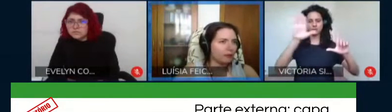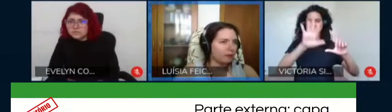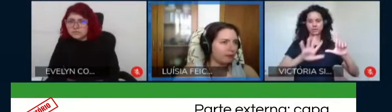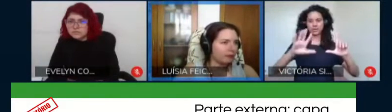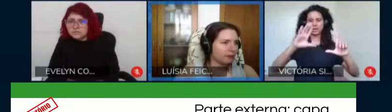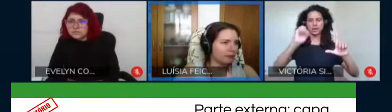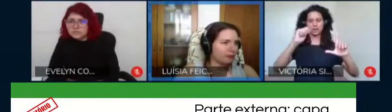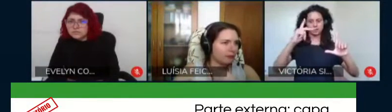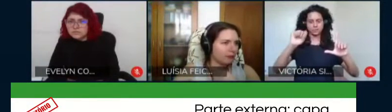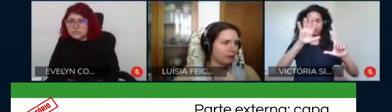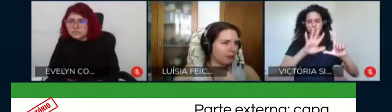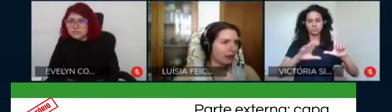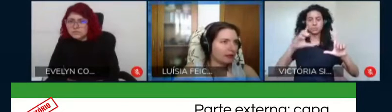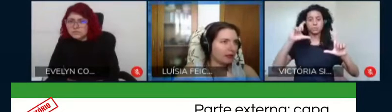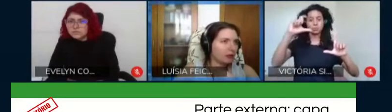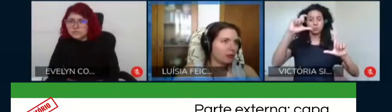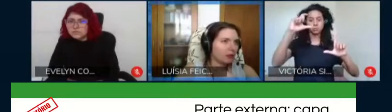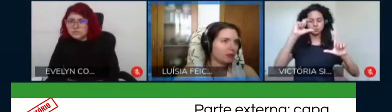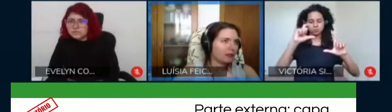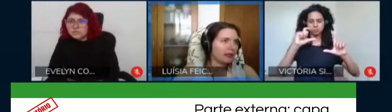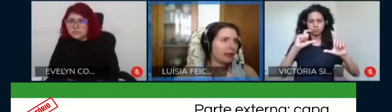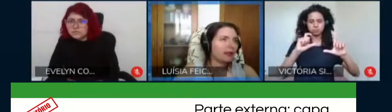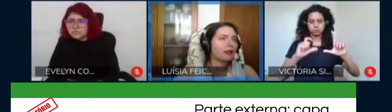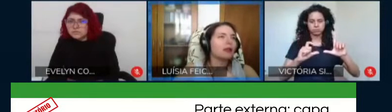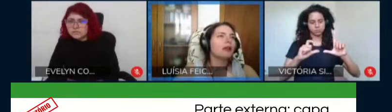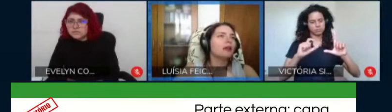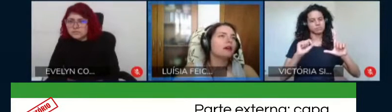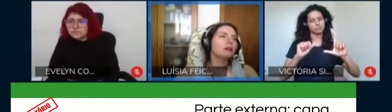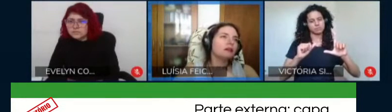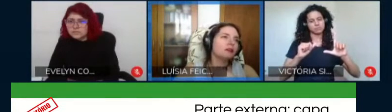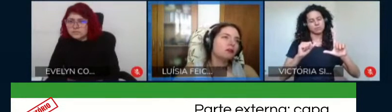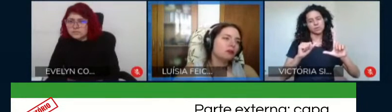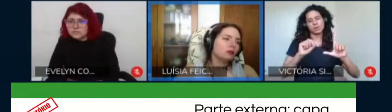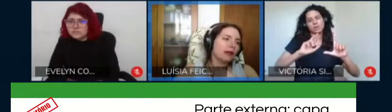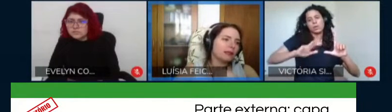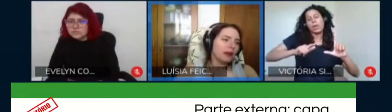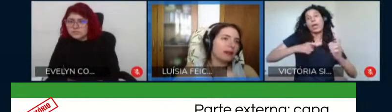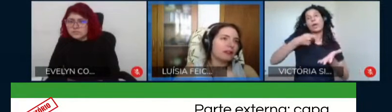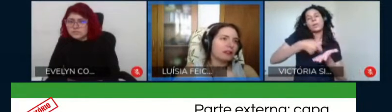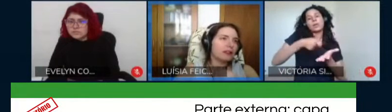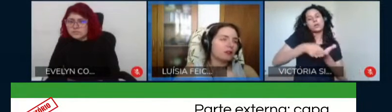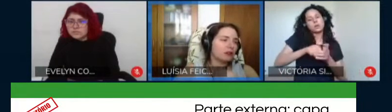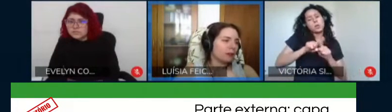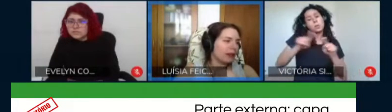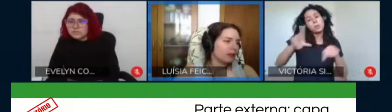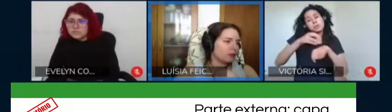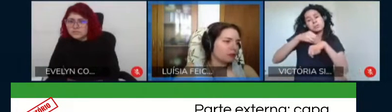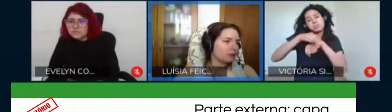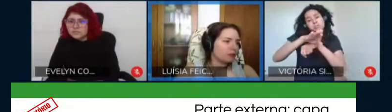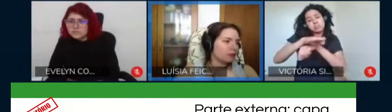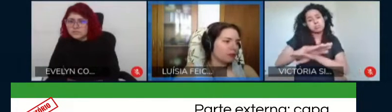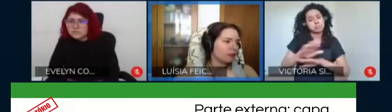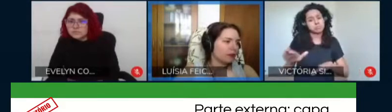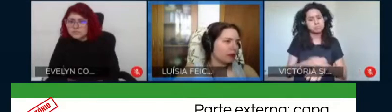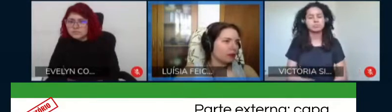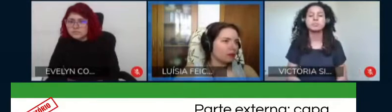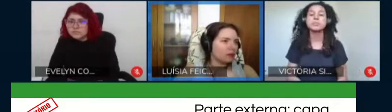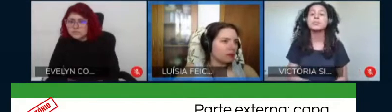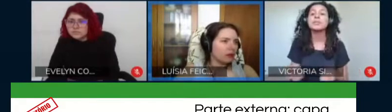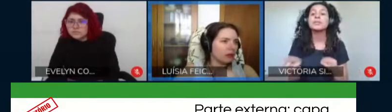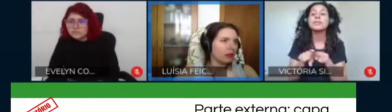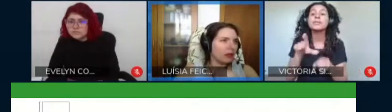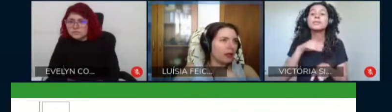isso é... Assim, e uma outra coisa é que as margens, né, do trabalho todo,